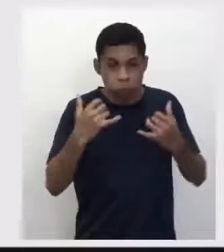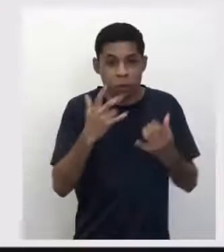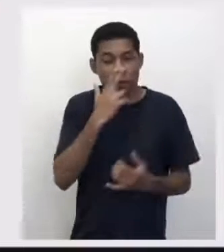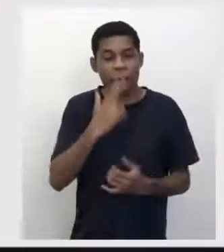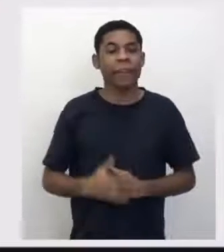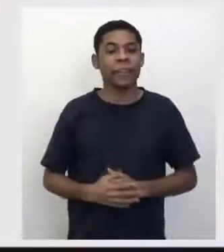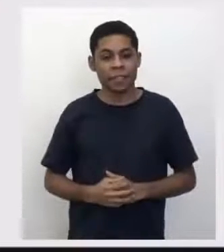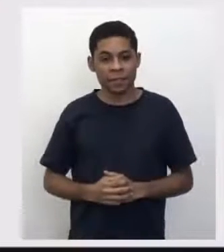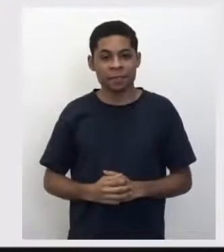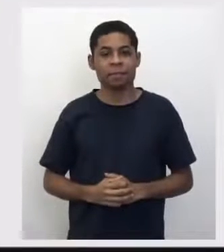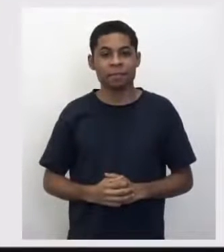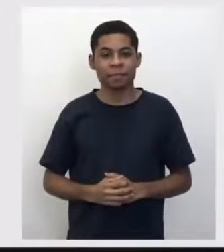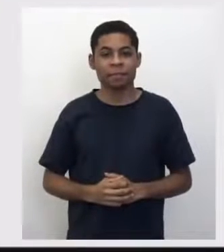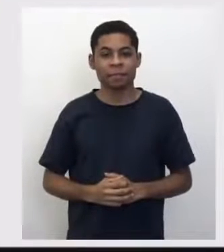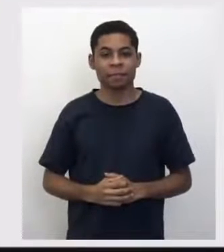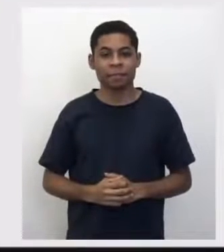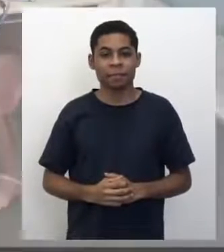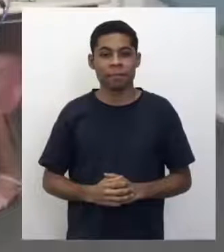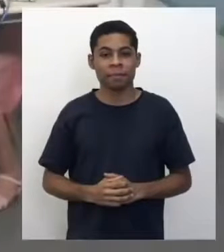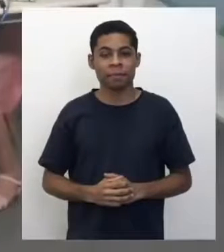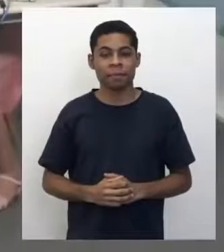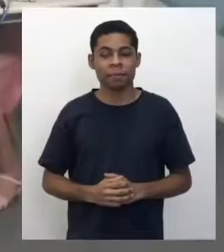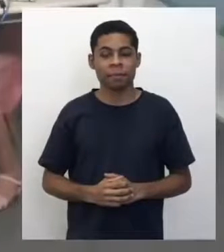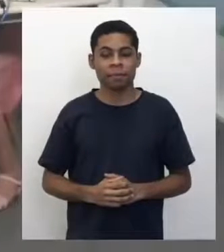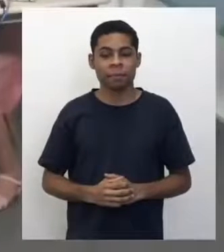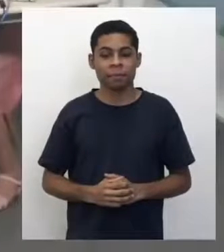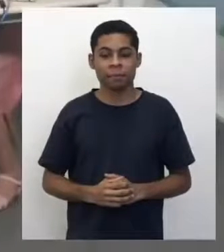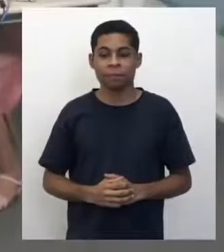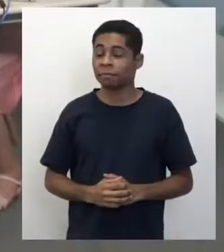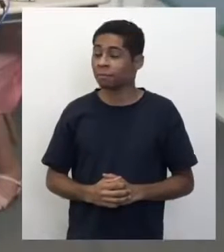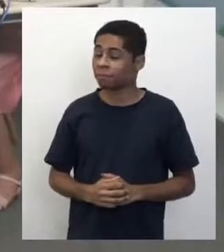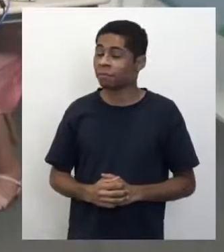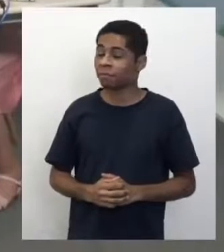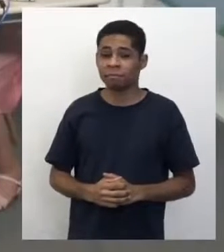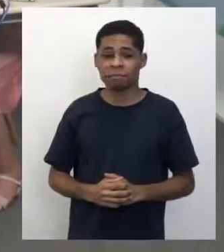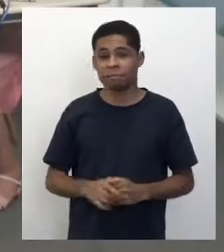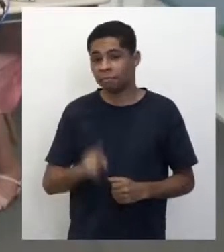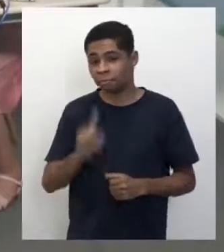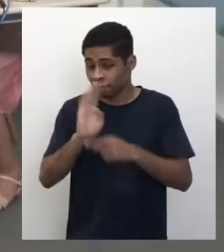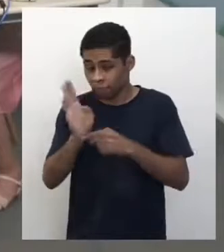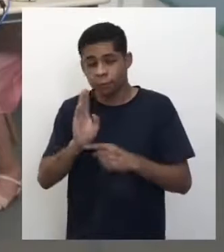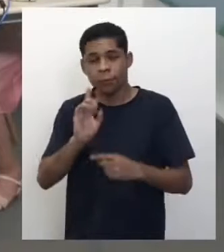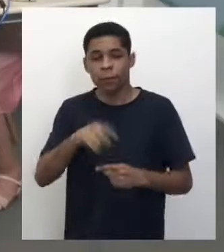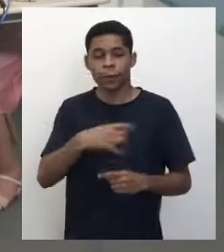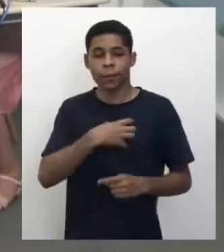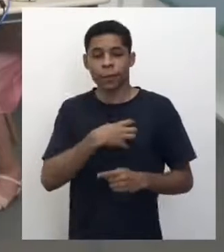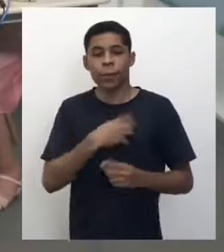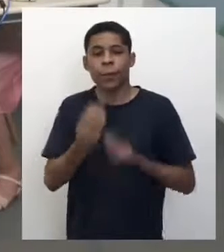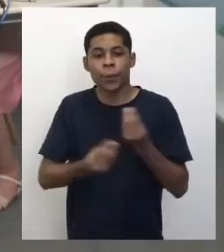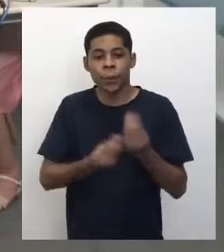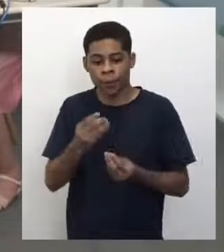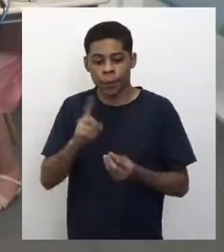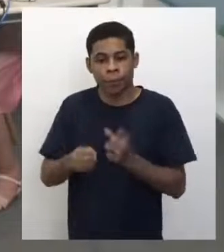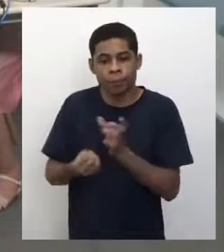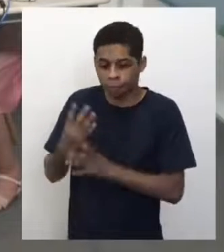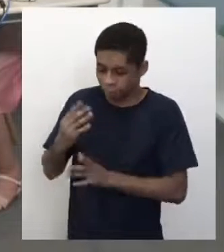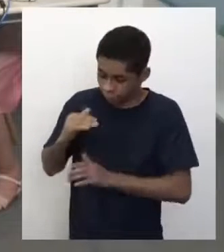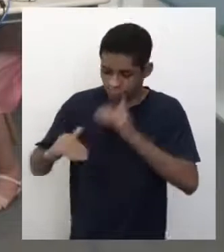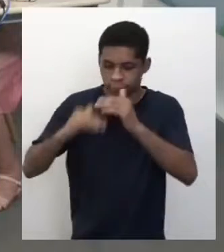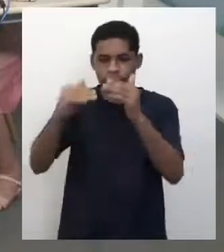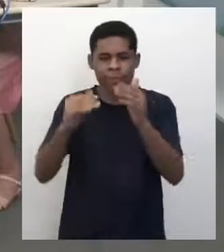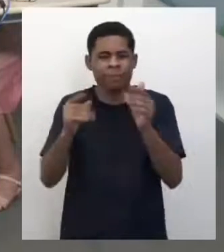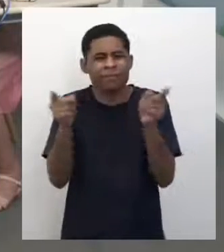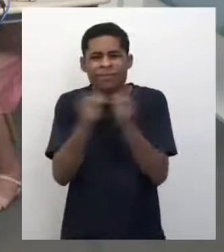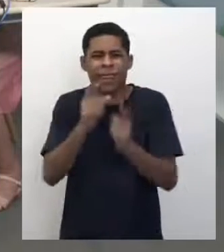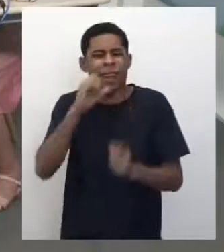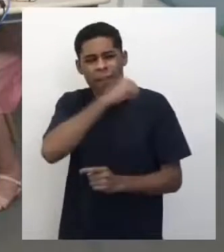Apoia todo mundo. Não, turma, esse vídeo é sobre um processo de criação coletivo, né? É um trechinho bem